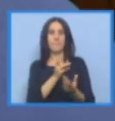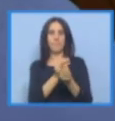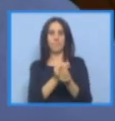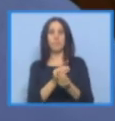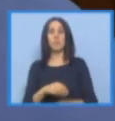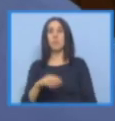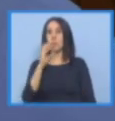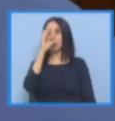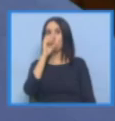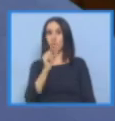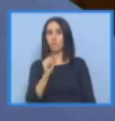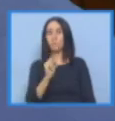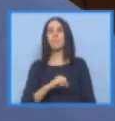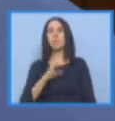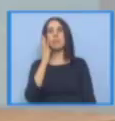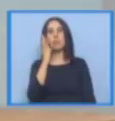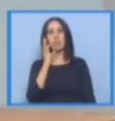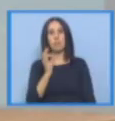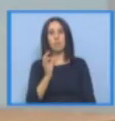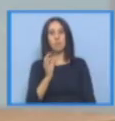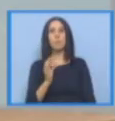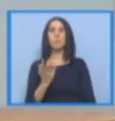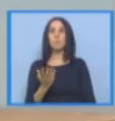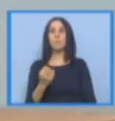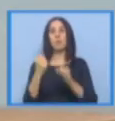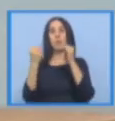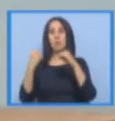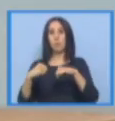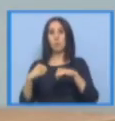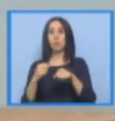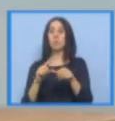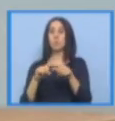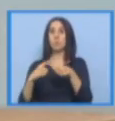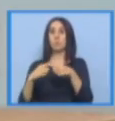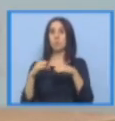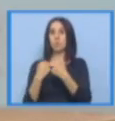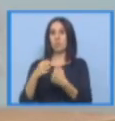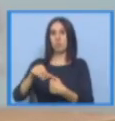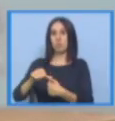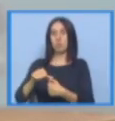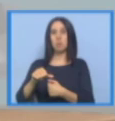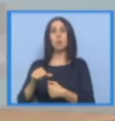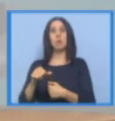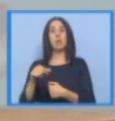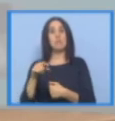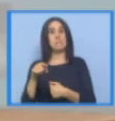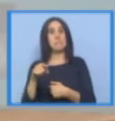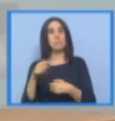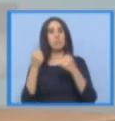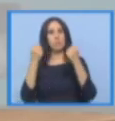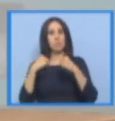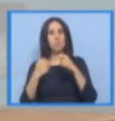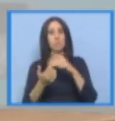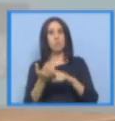O Governo tentou chegar a um acordo na concertação social, conseguiu chegar a esse